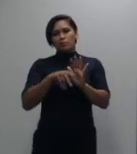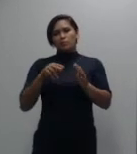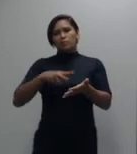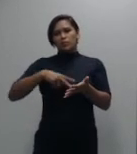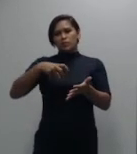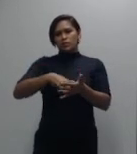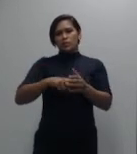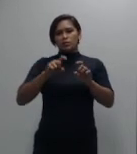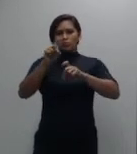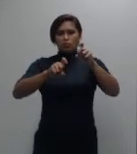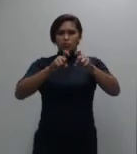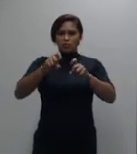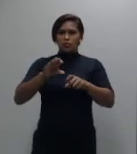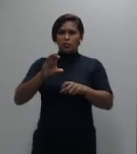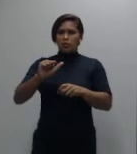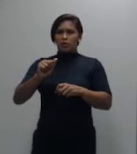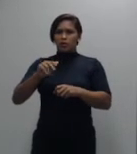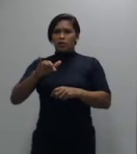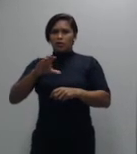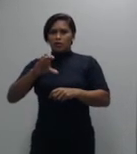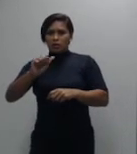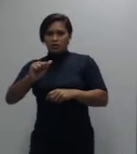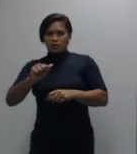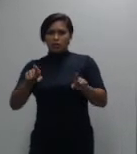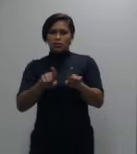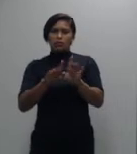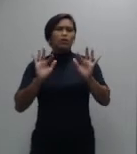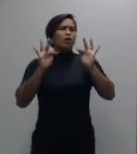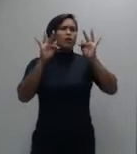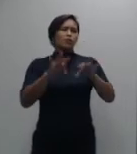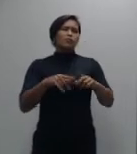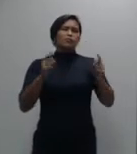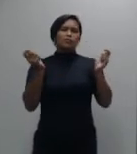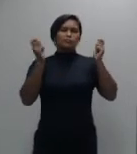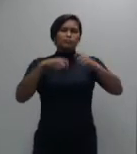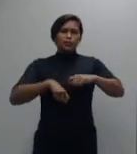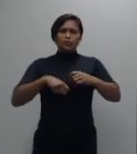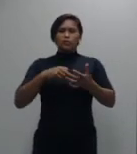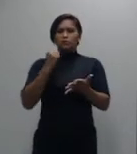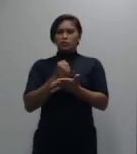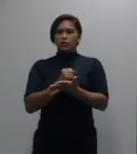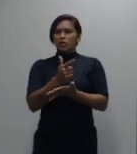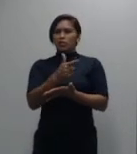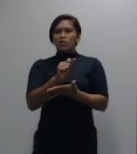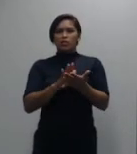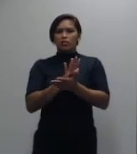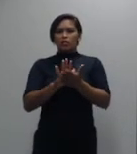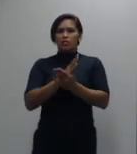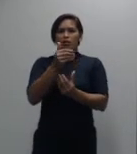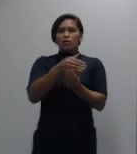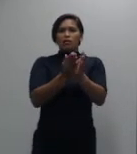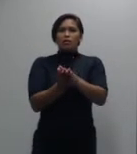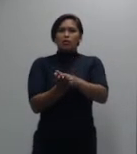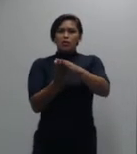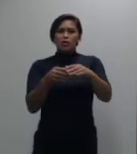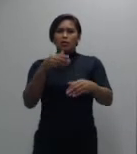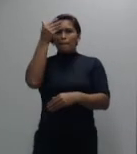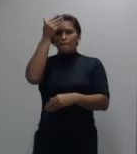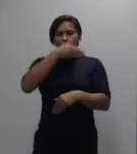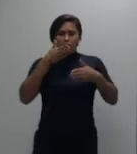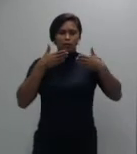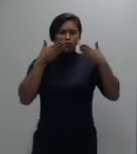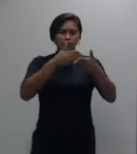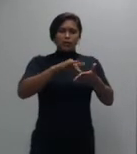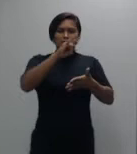computador de 40 apenas um ponto final sobre a impossibilidade de homologação e não há nos autos prova objetiva